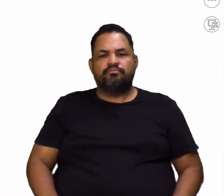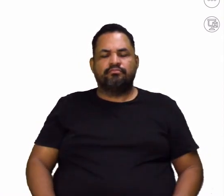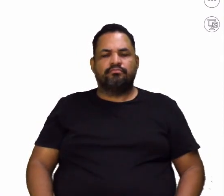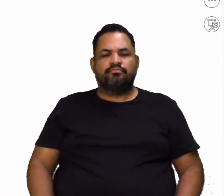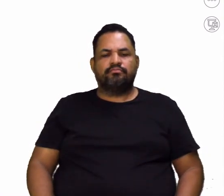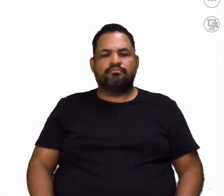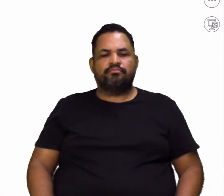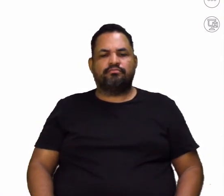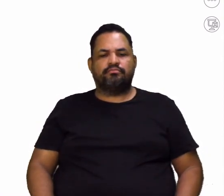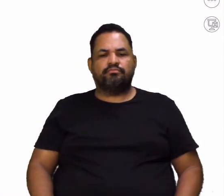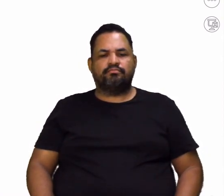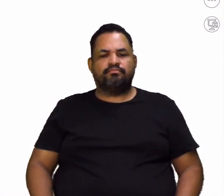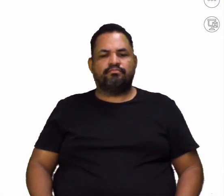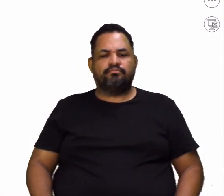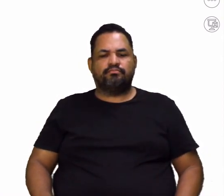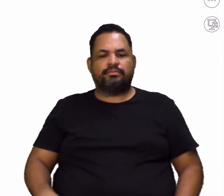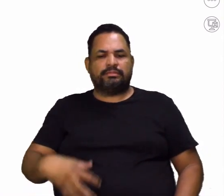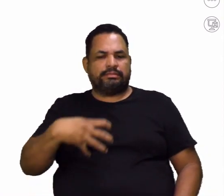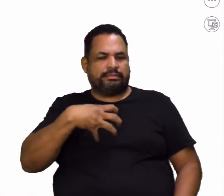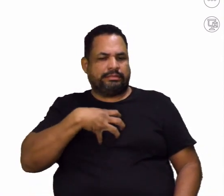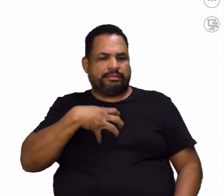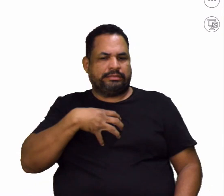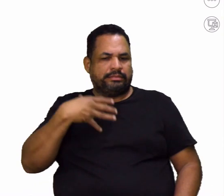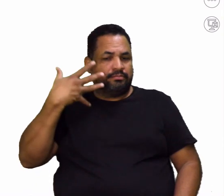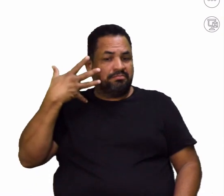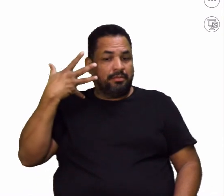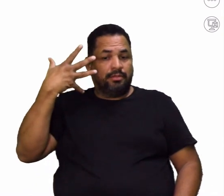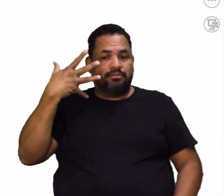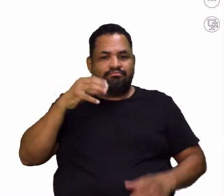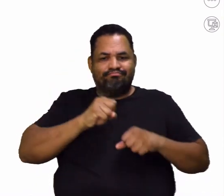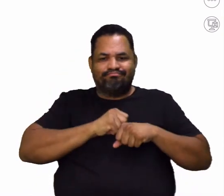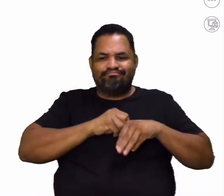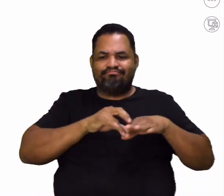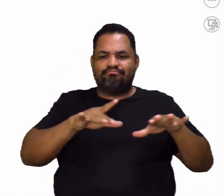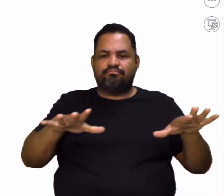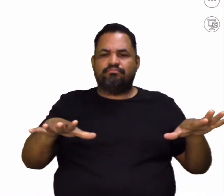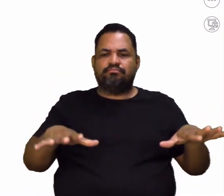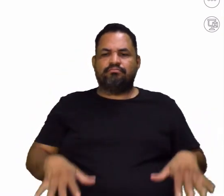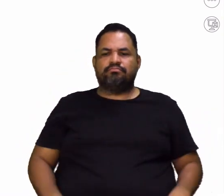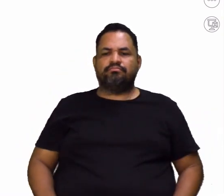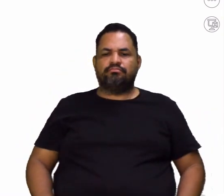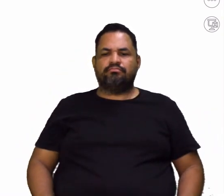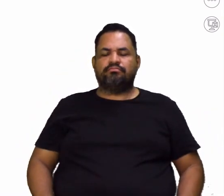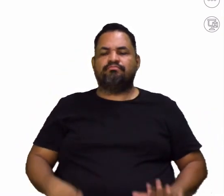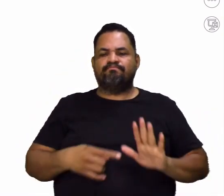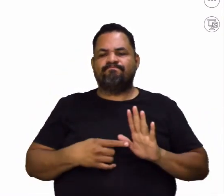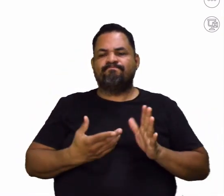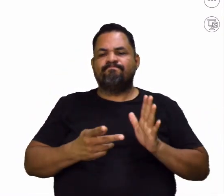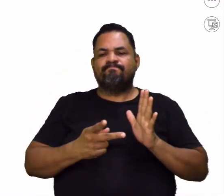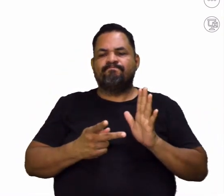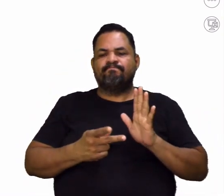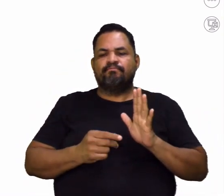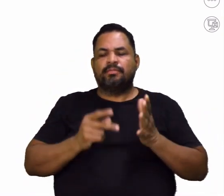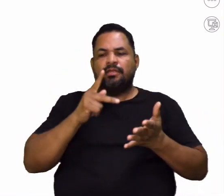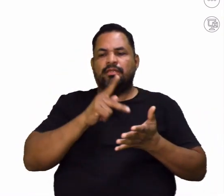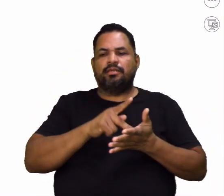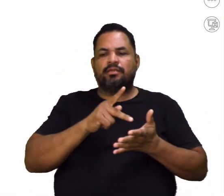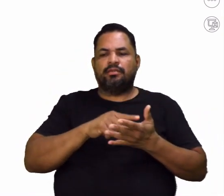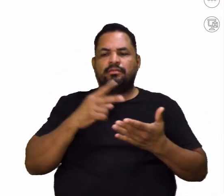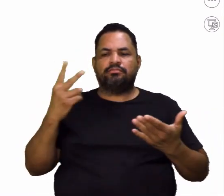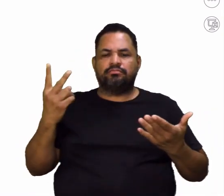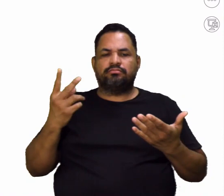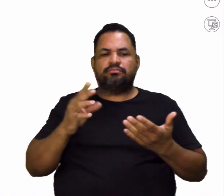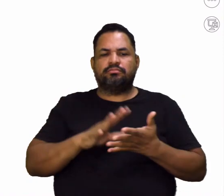no texto impressões difusas que a realidade causar